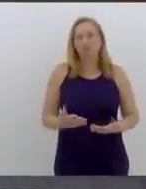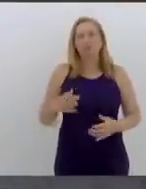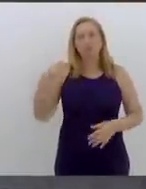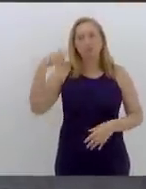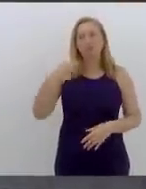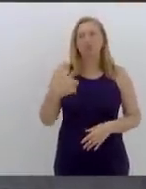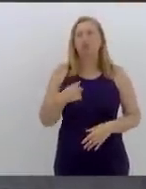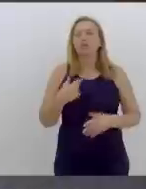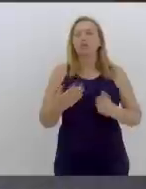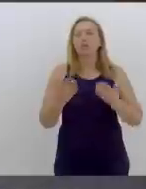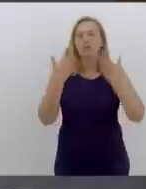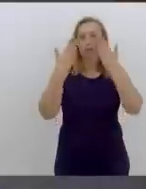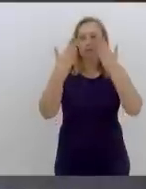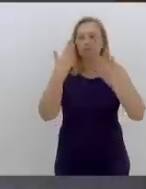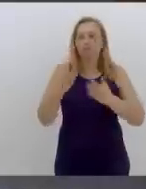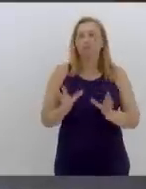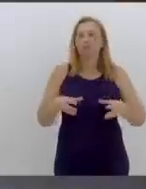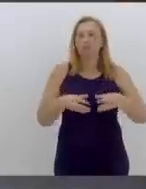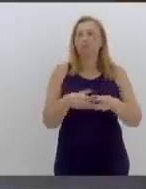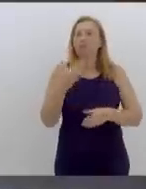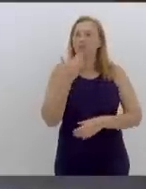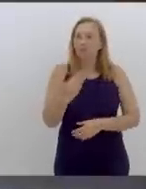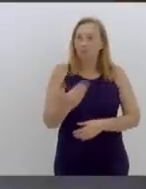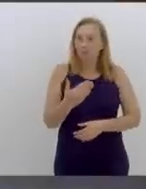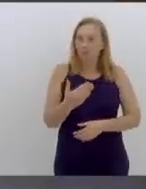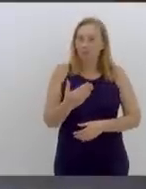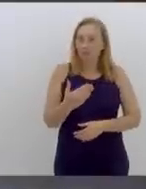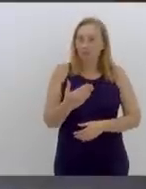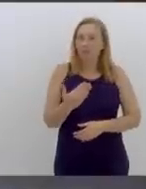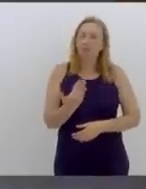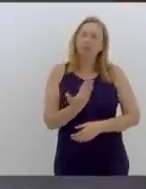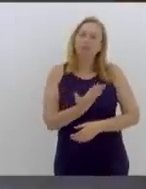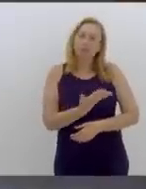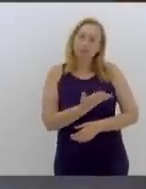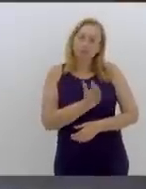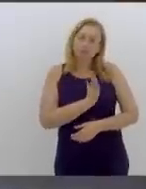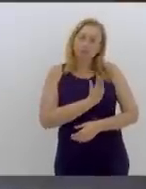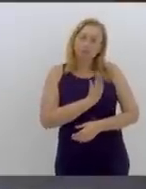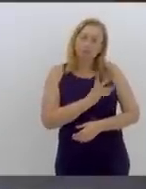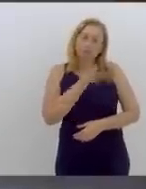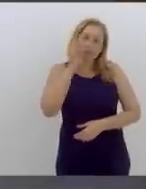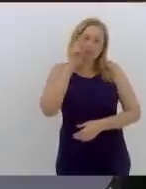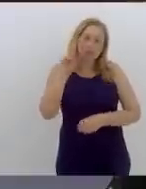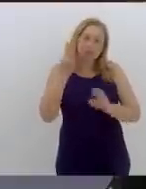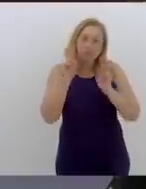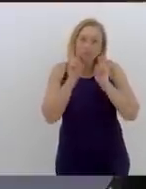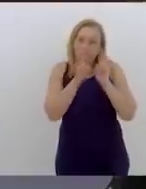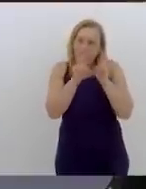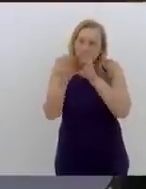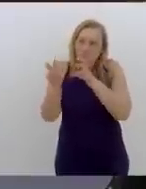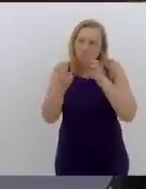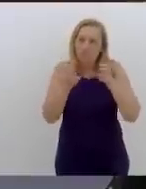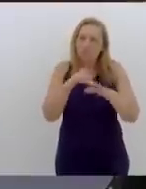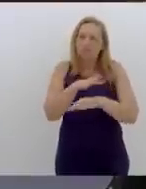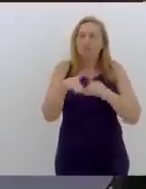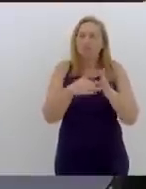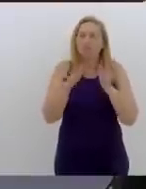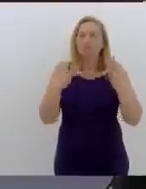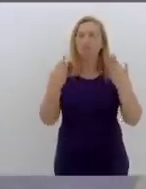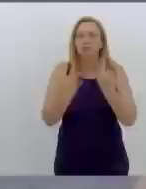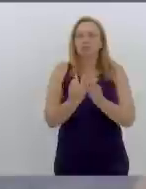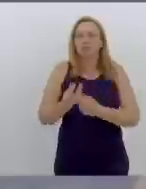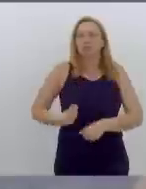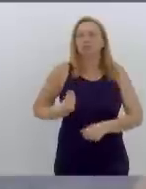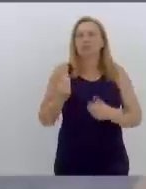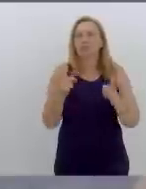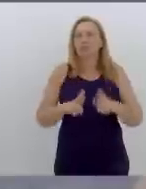sou a psicóloga do grupo então ele peço de todo o coração e o senhor olhe para todas essas famílias aqui e tão